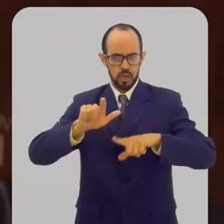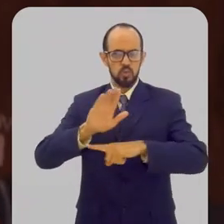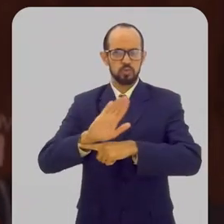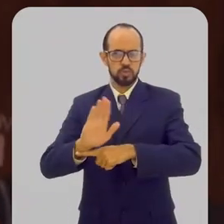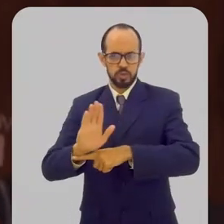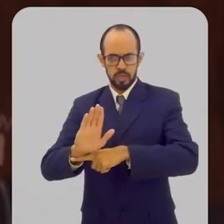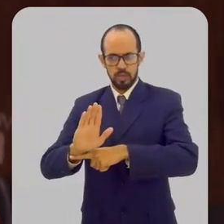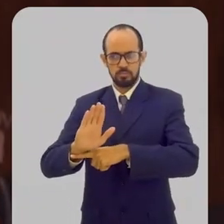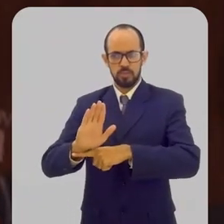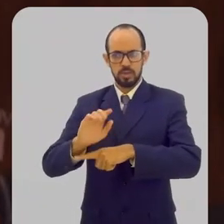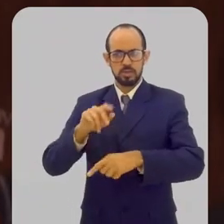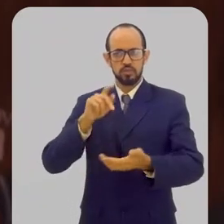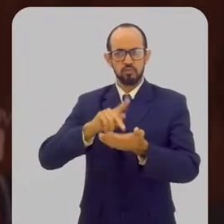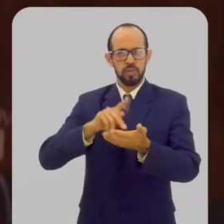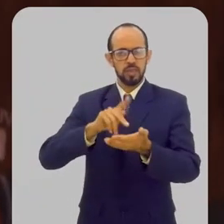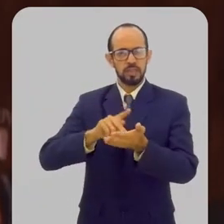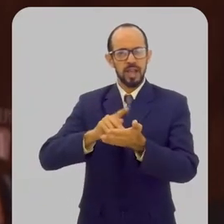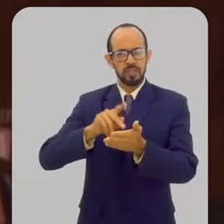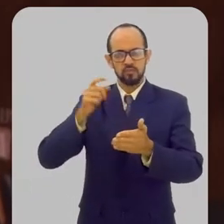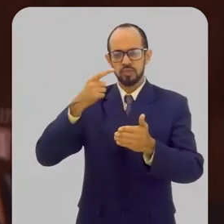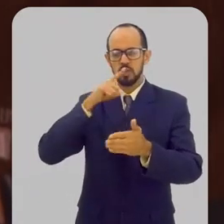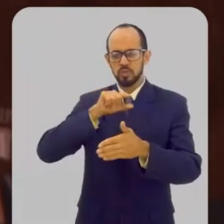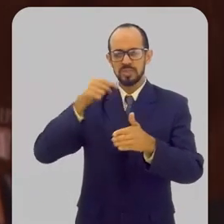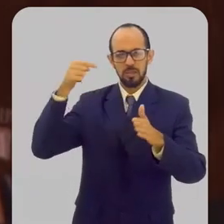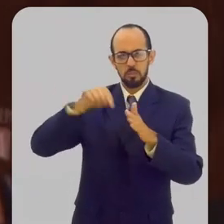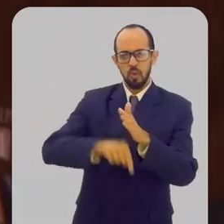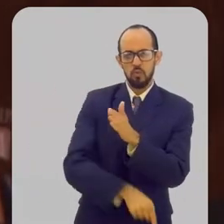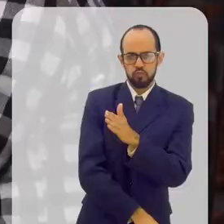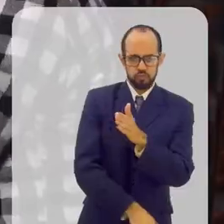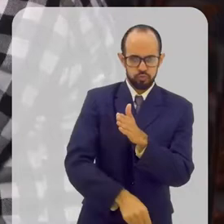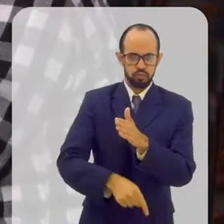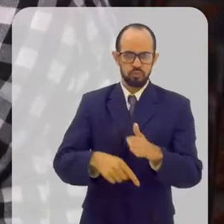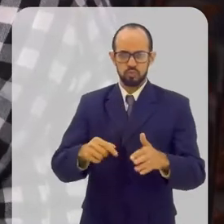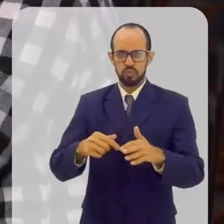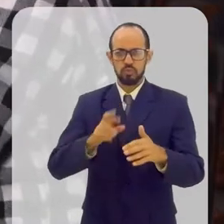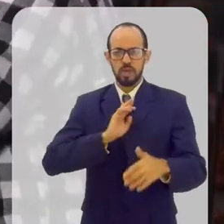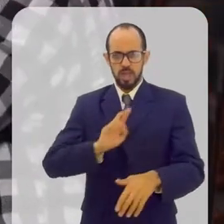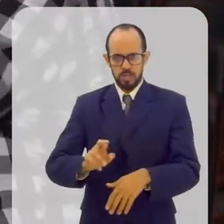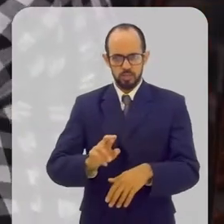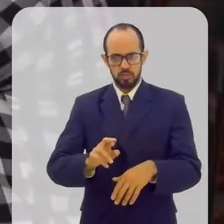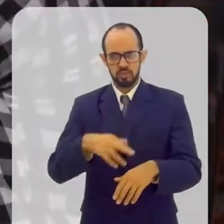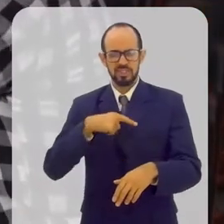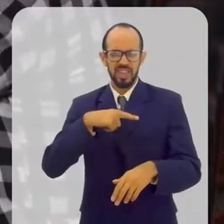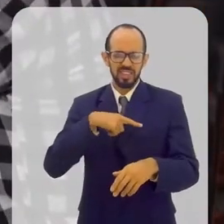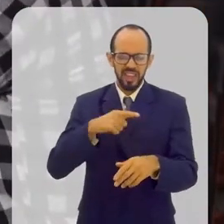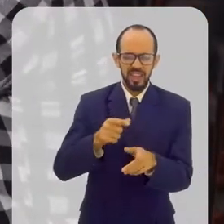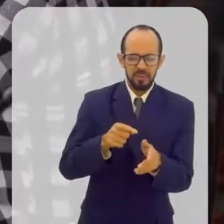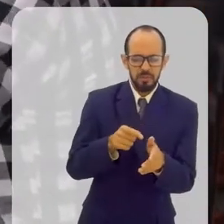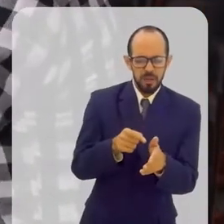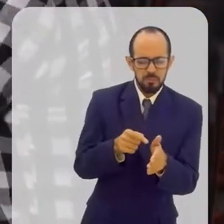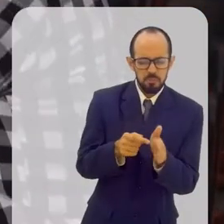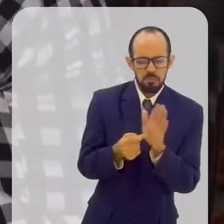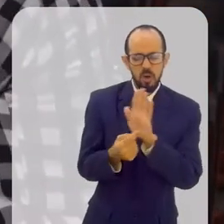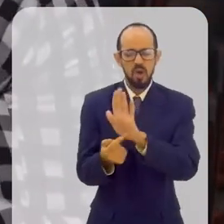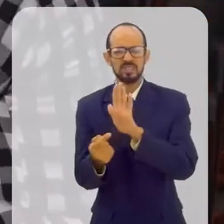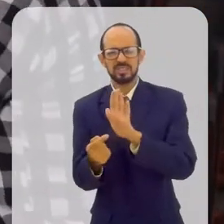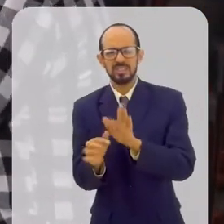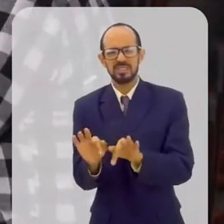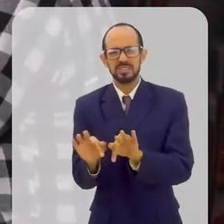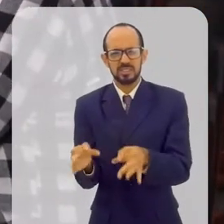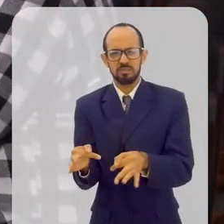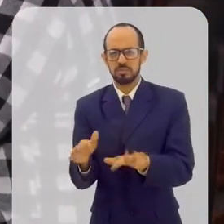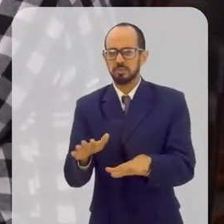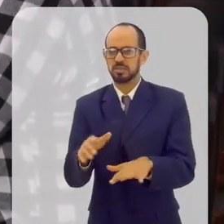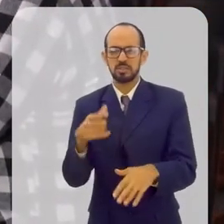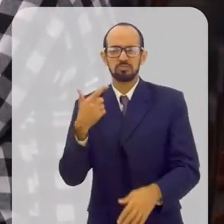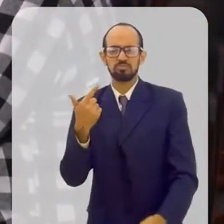cinema, que de fato mergulha, sabe, em determinada religião. Você tem apontamentos, mas você não tem um núcleo